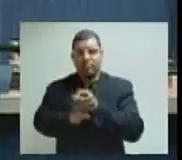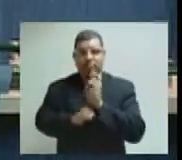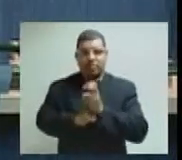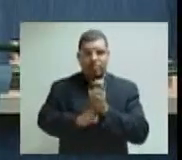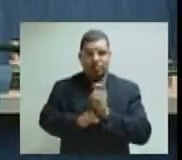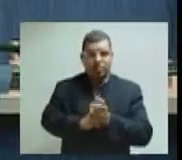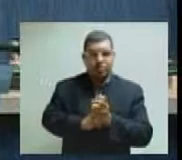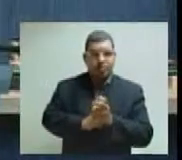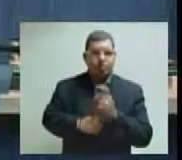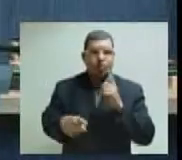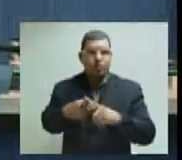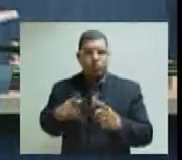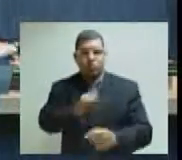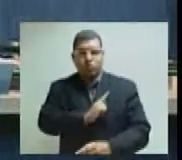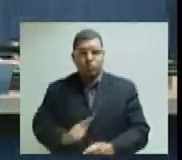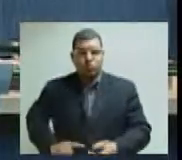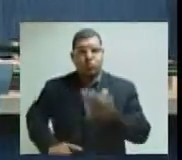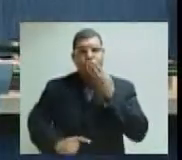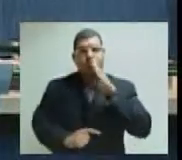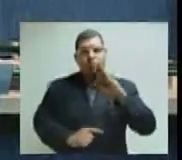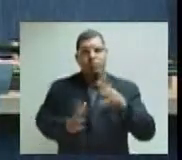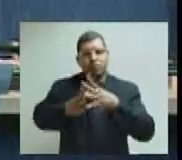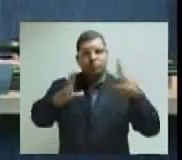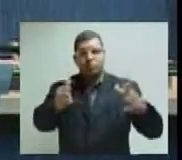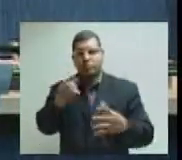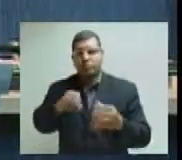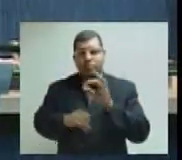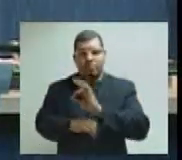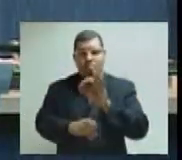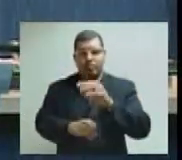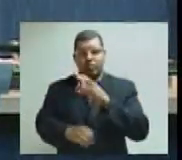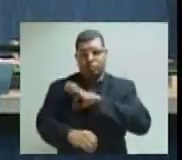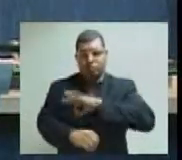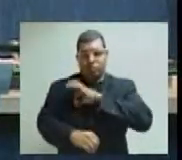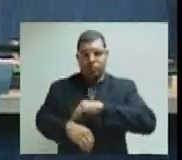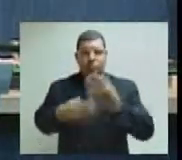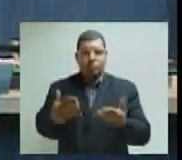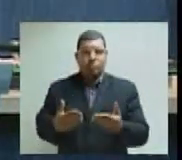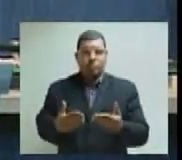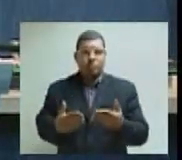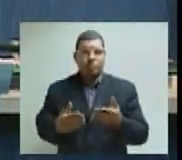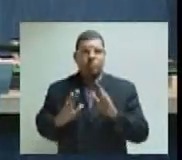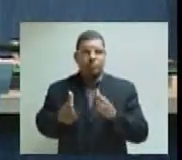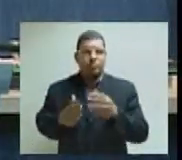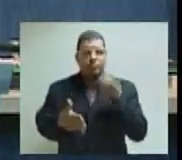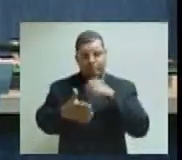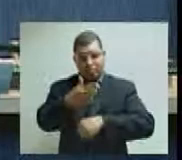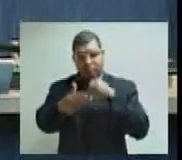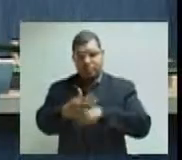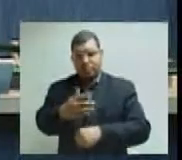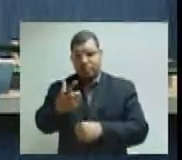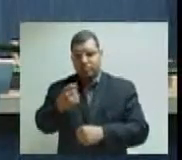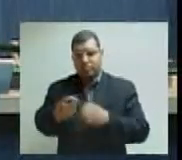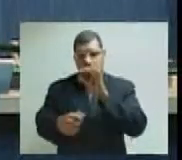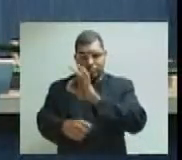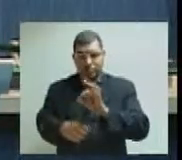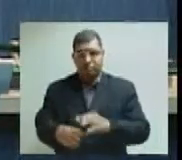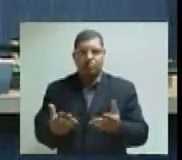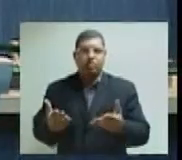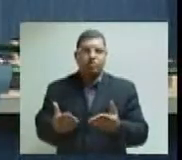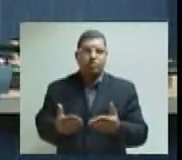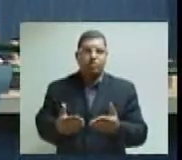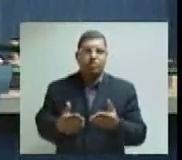casa né porque o governo prometeu aumentar 10 por cento do salário categoria estava lutando por vinte por